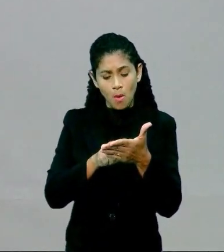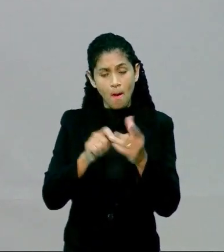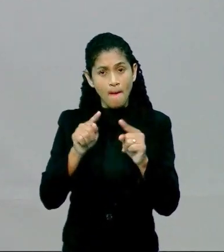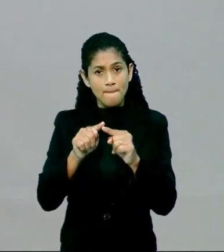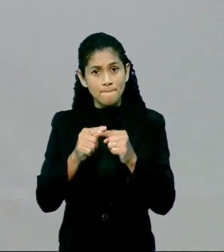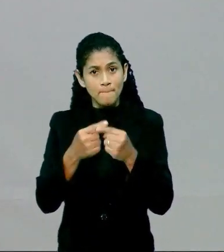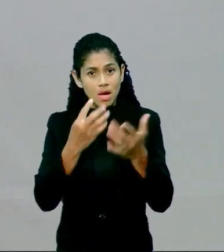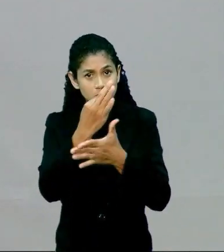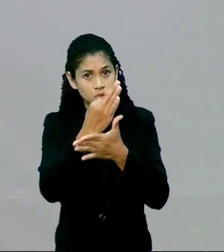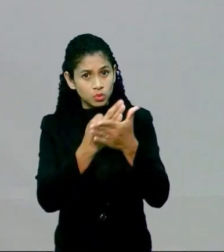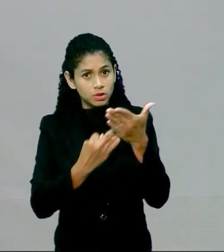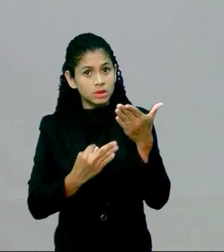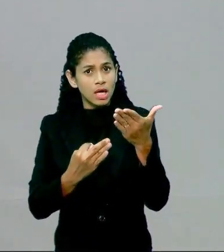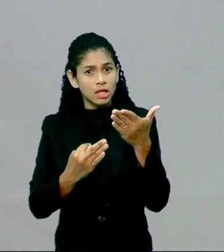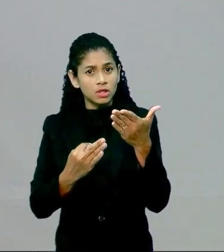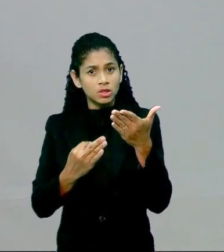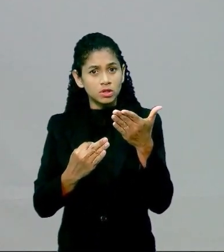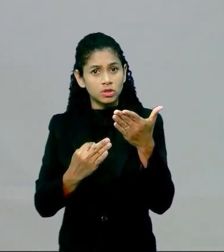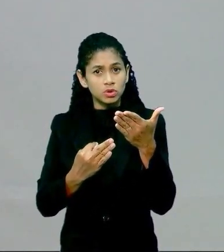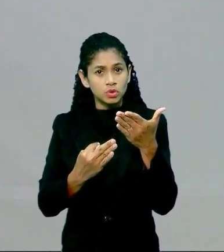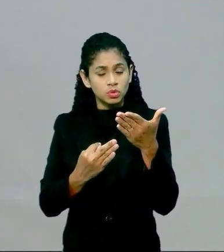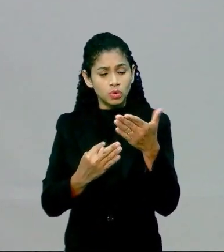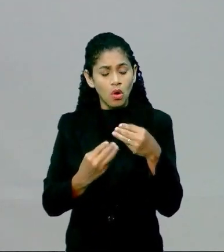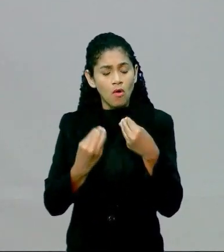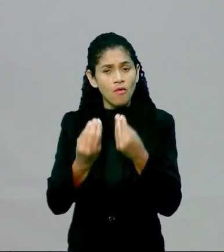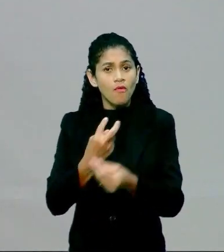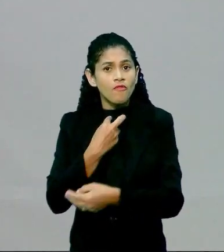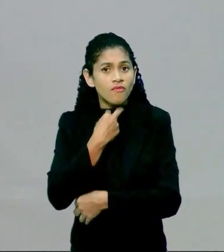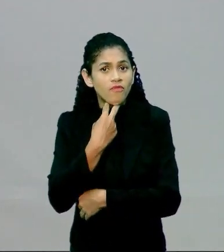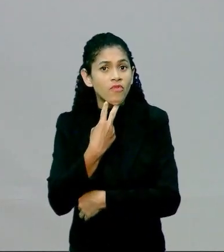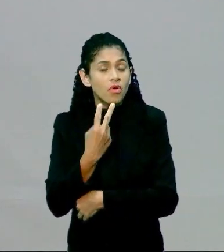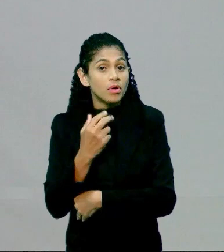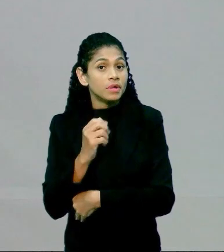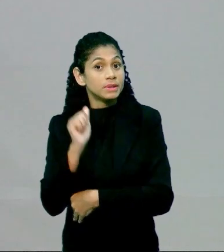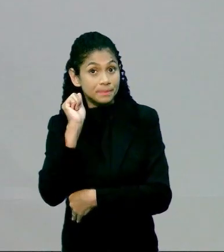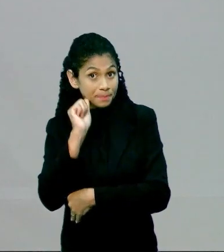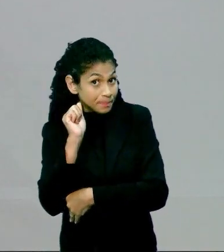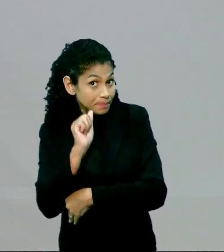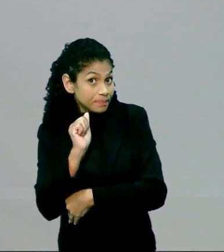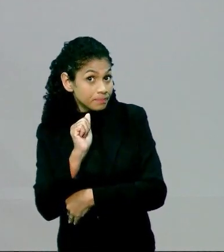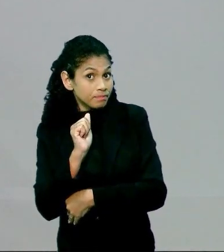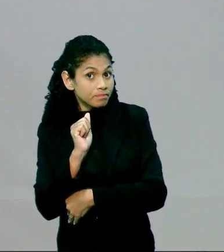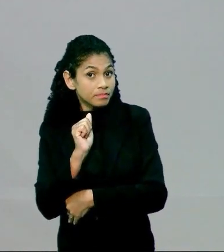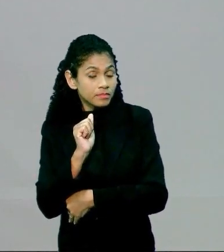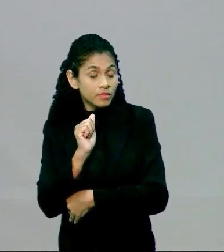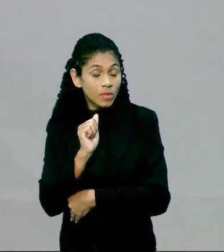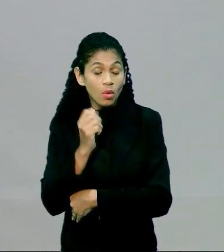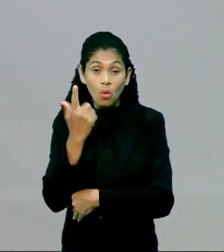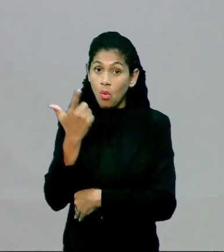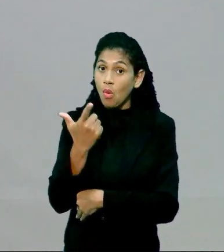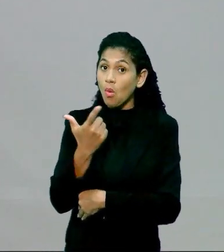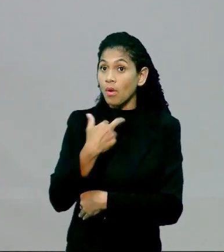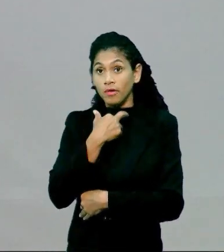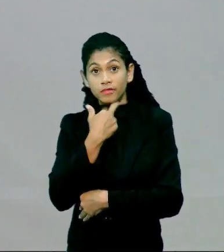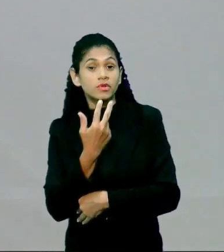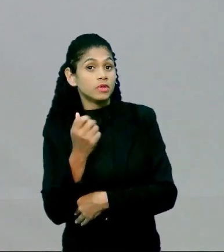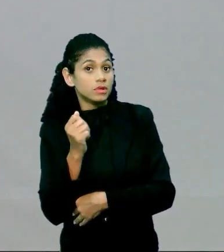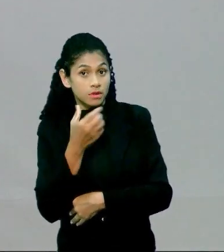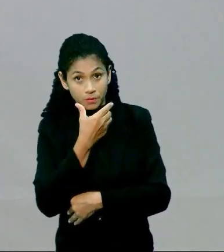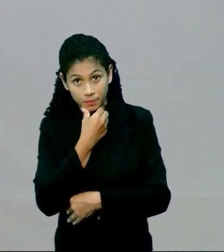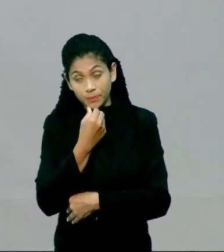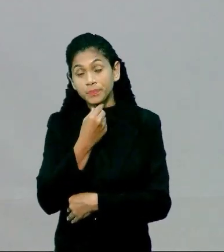produção literária ali dando voz a uma mulher, tá? Então, aí nas líricas a gente tem, na cantiga de amor, um eu